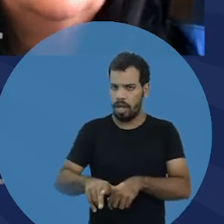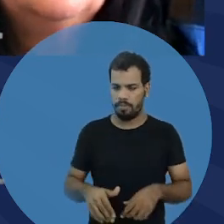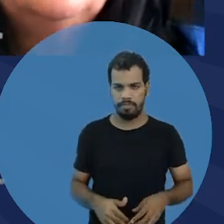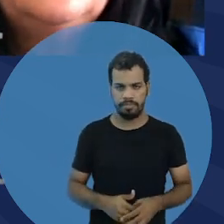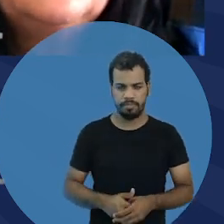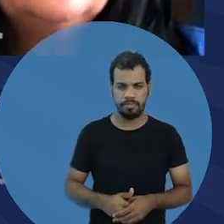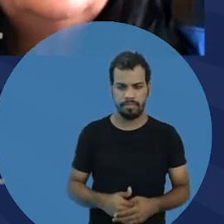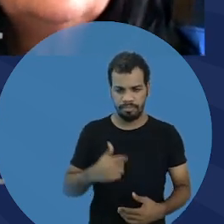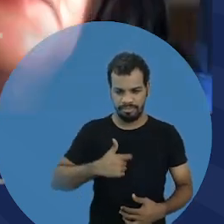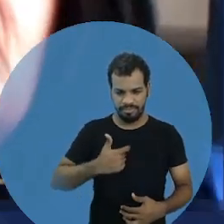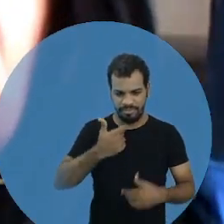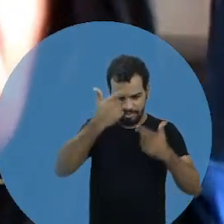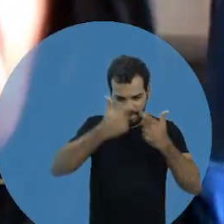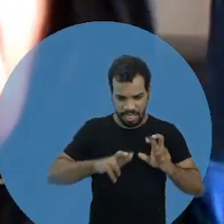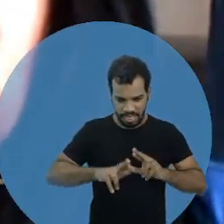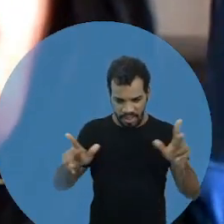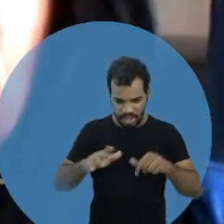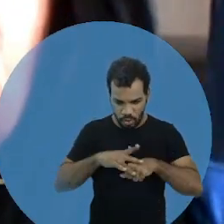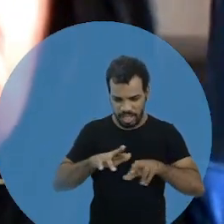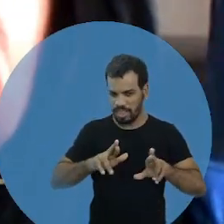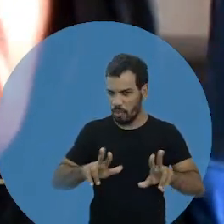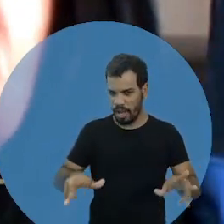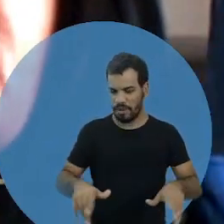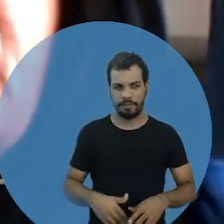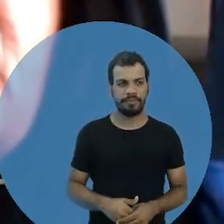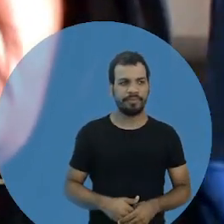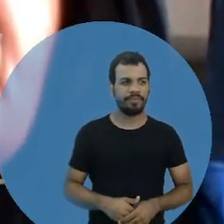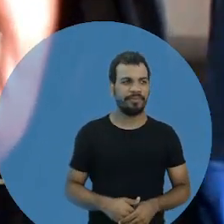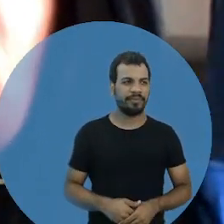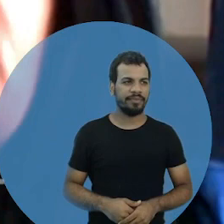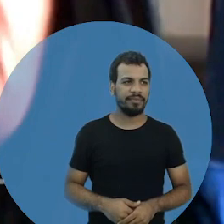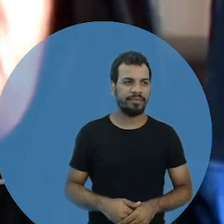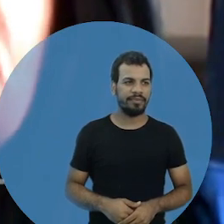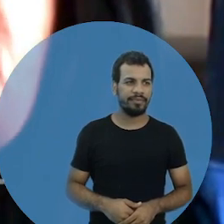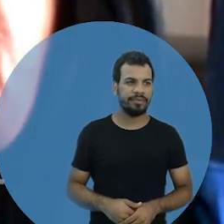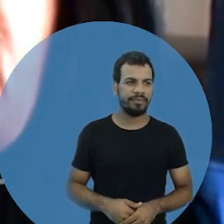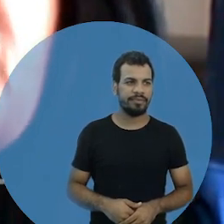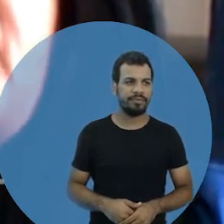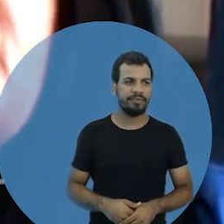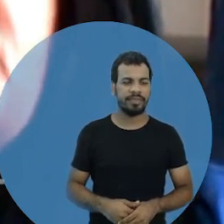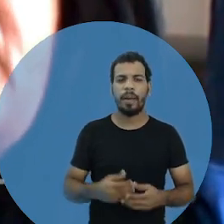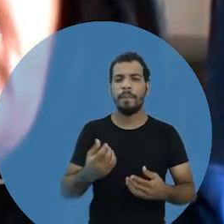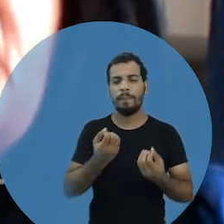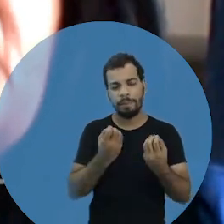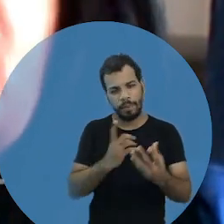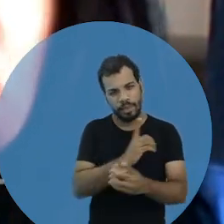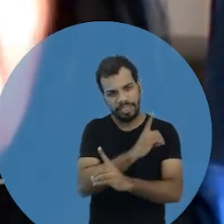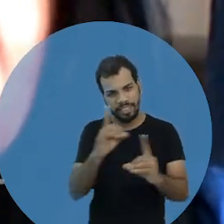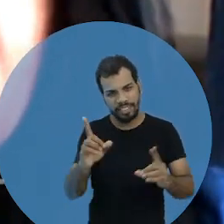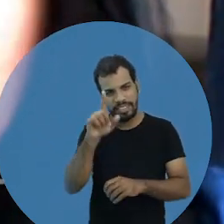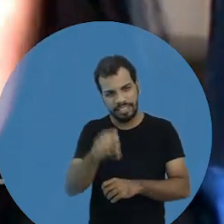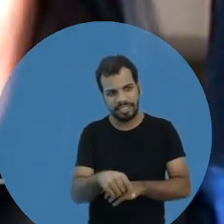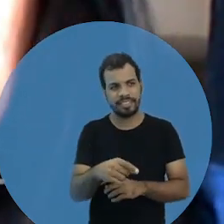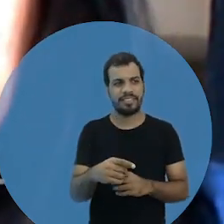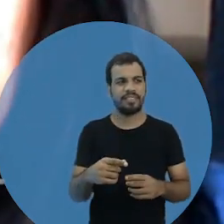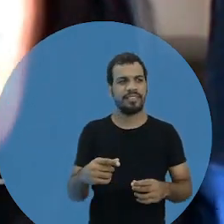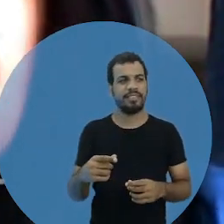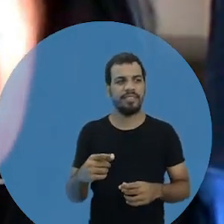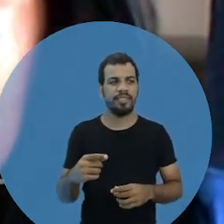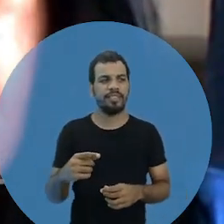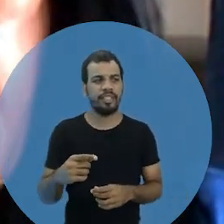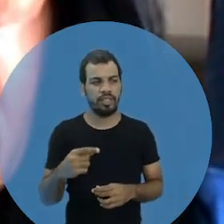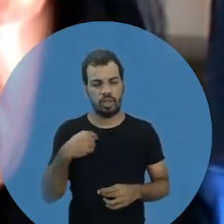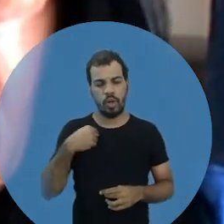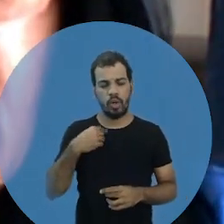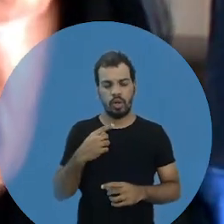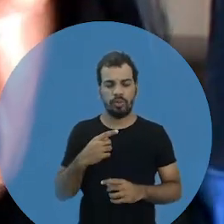Então, bom dia. Como a professora Leusa já falou, né, eu sou a professora Ângela, sou especialista em História do Brasil e